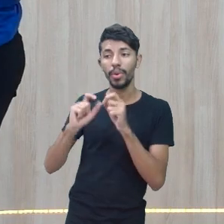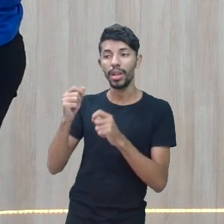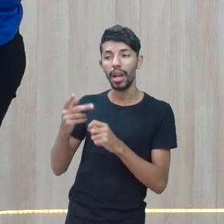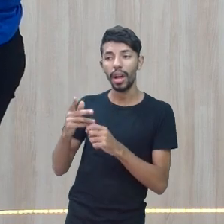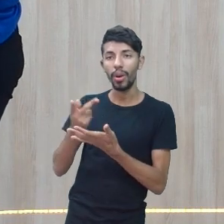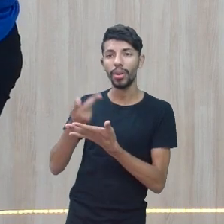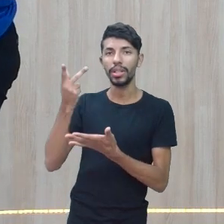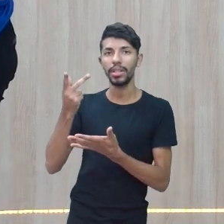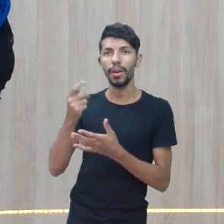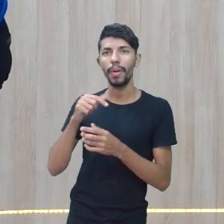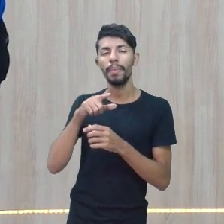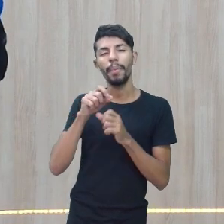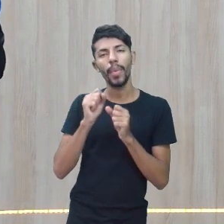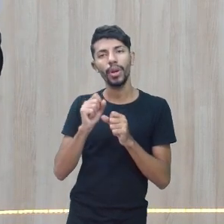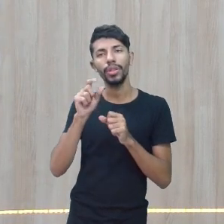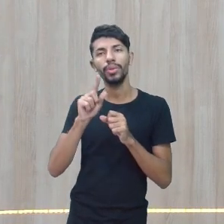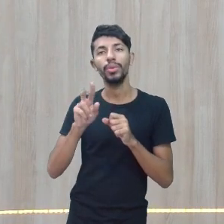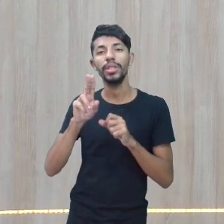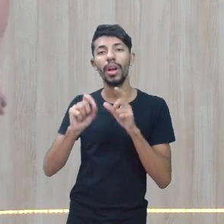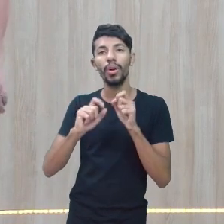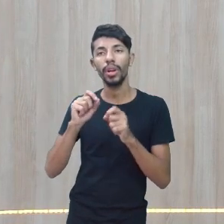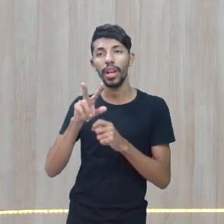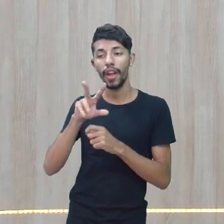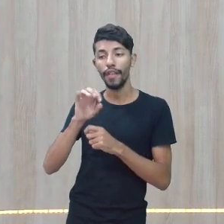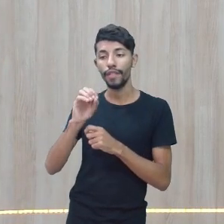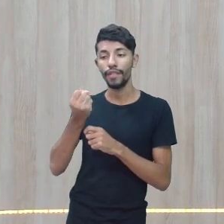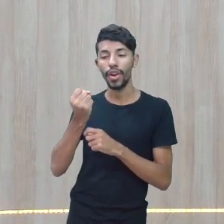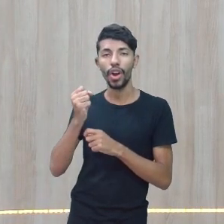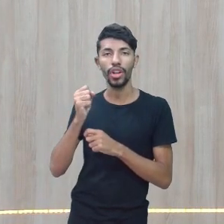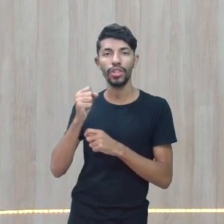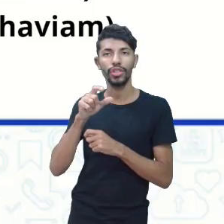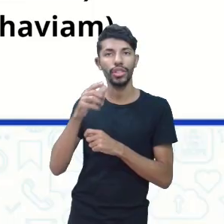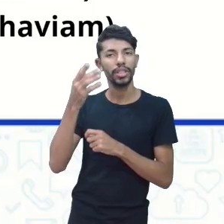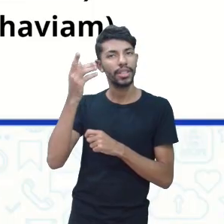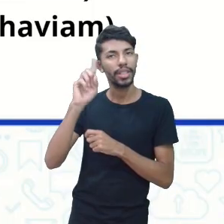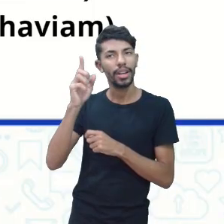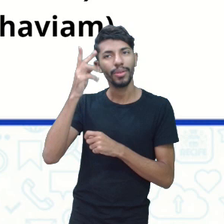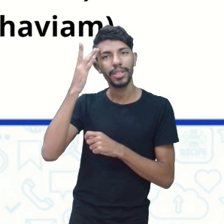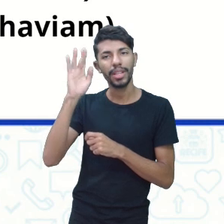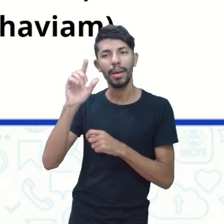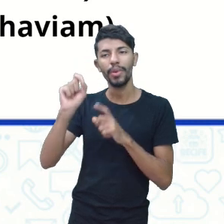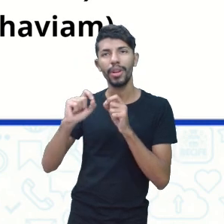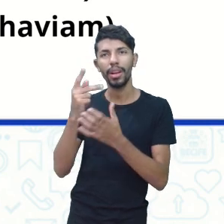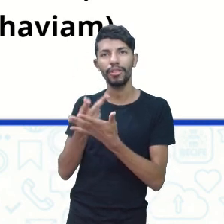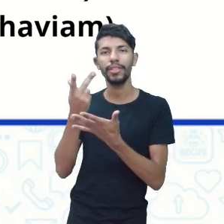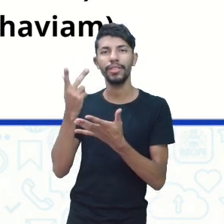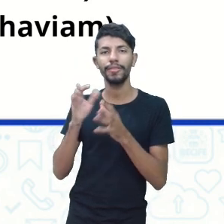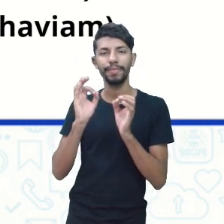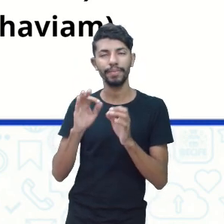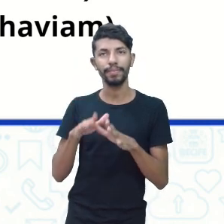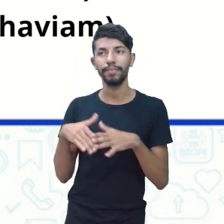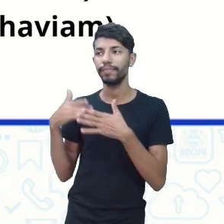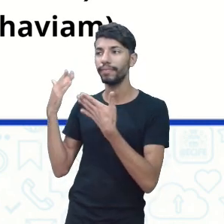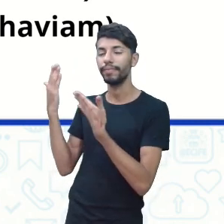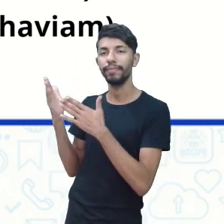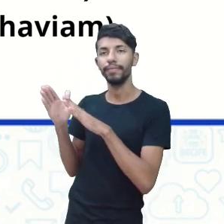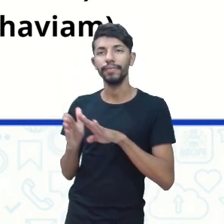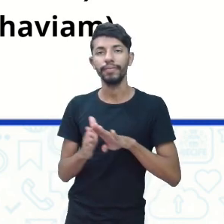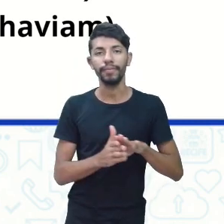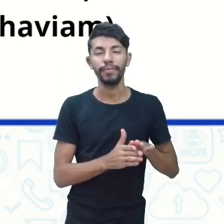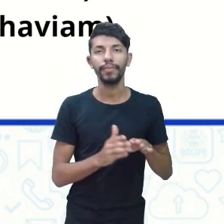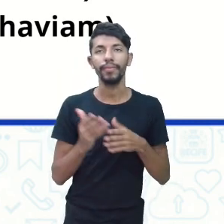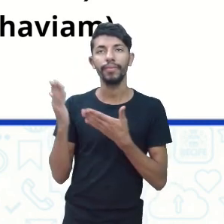No segundo, nós temos, complete fazendo a devida concordância do